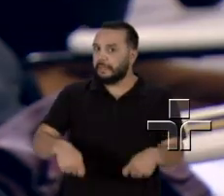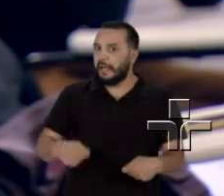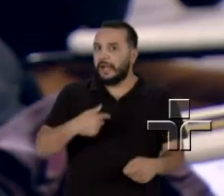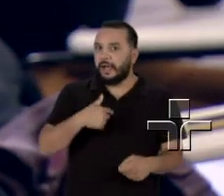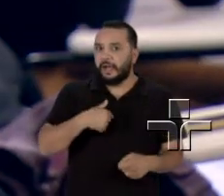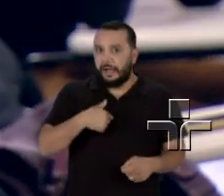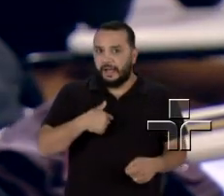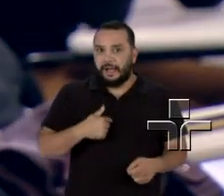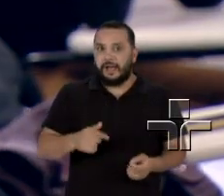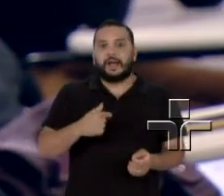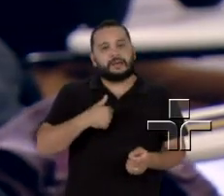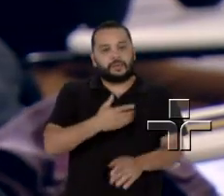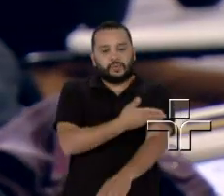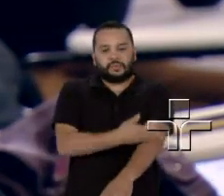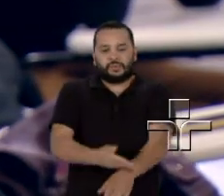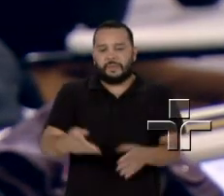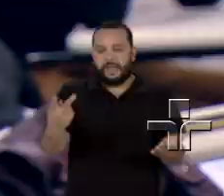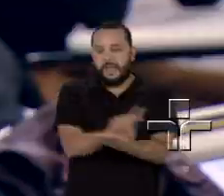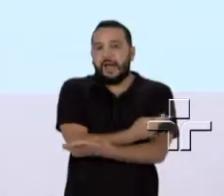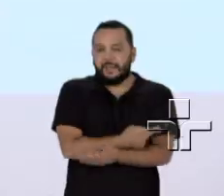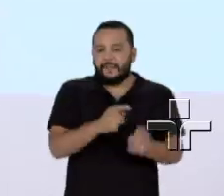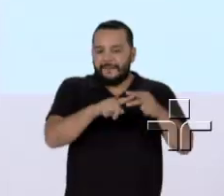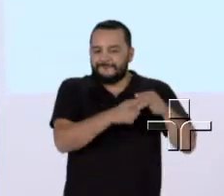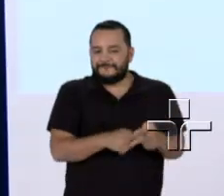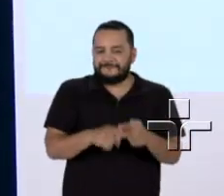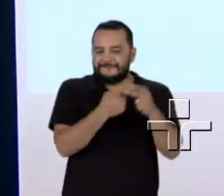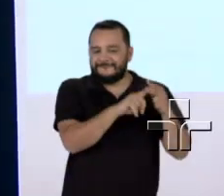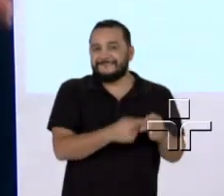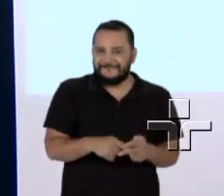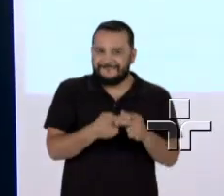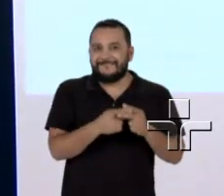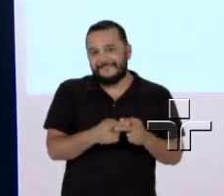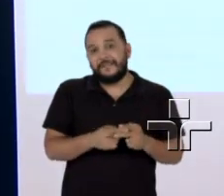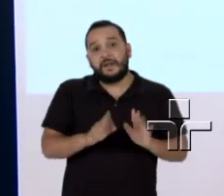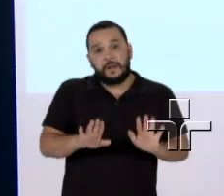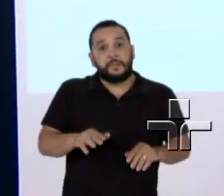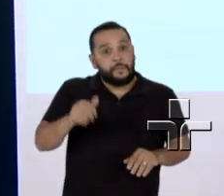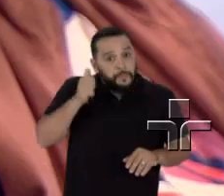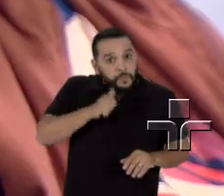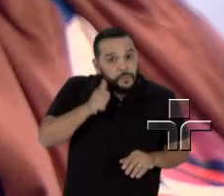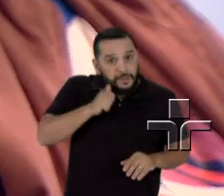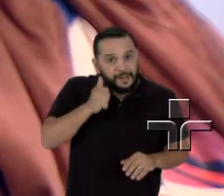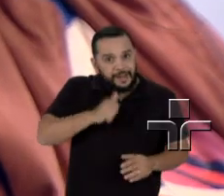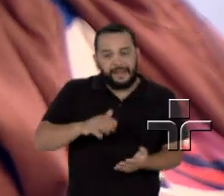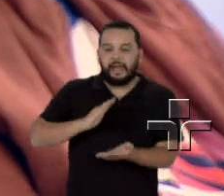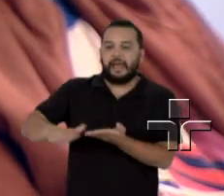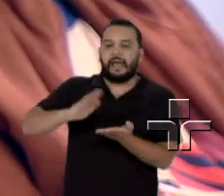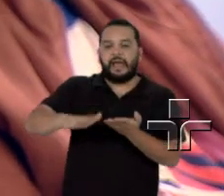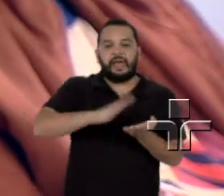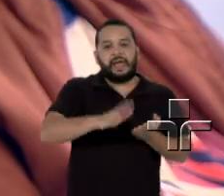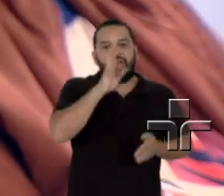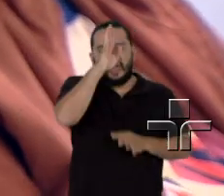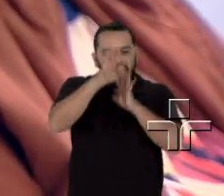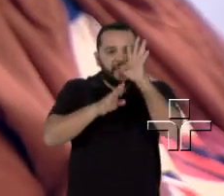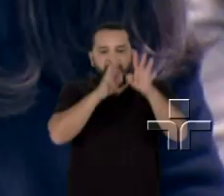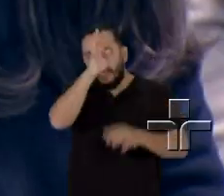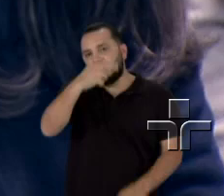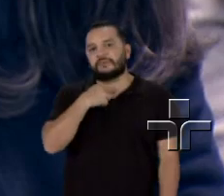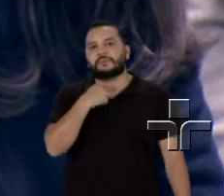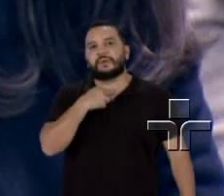corrigir maus hábitos digamos quase totalmente femininos como gastar por impulso